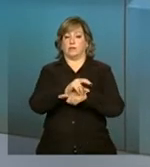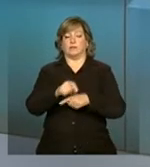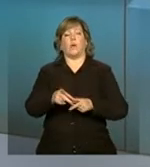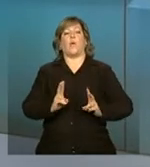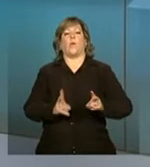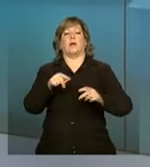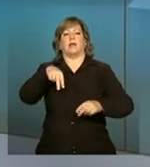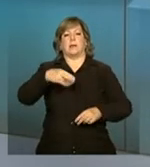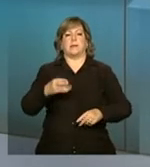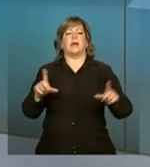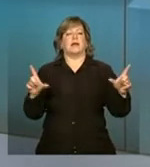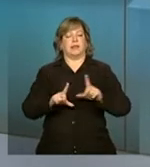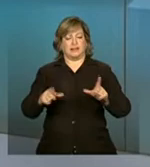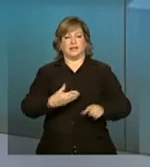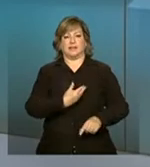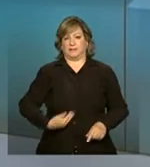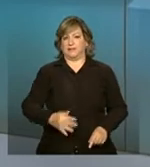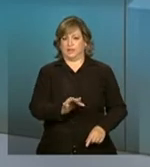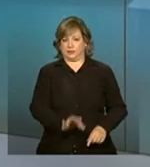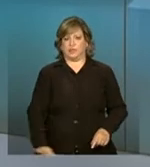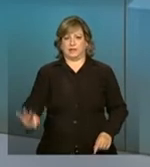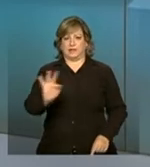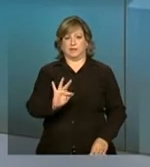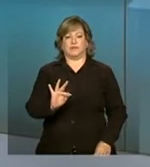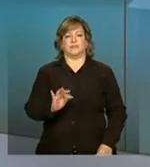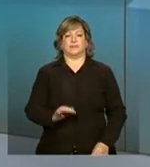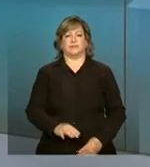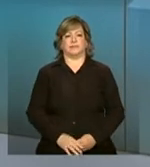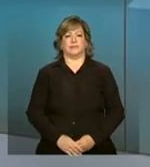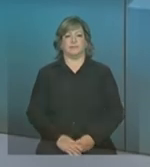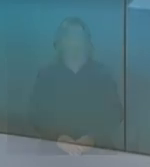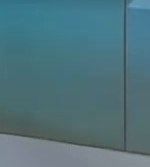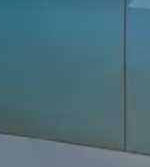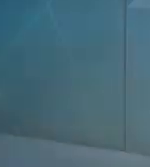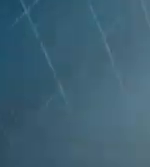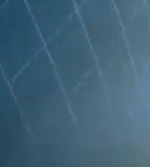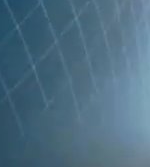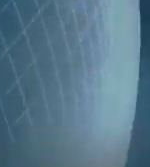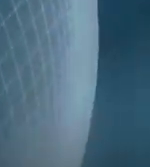empregos. Continue com a gente aqui na NBR, a TV do Governo Federal.